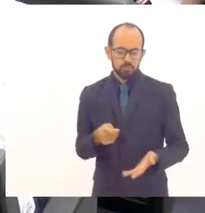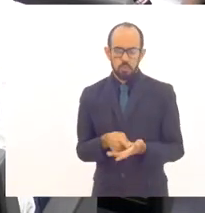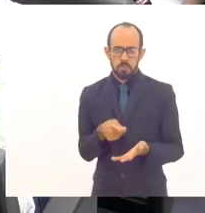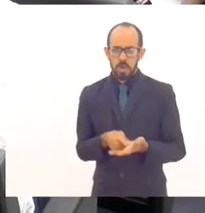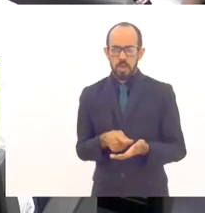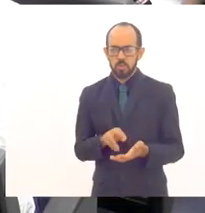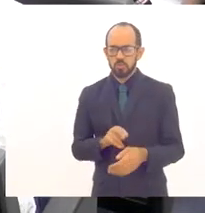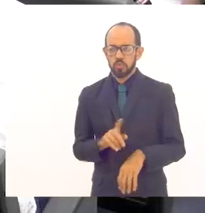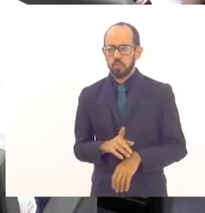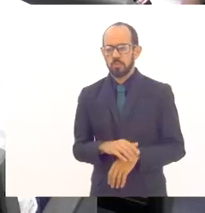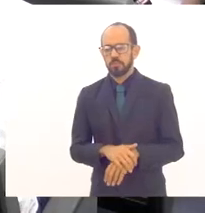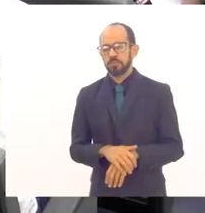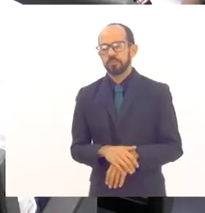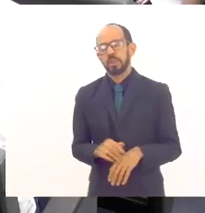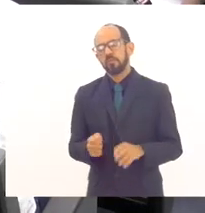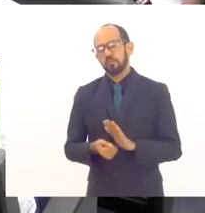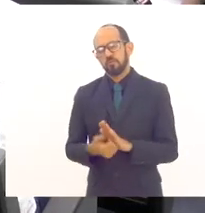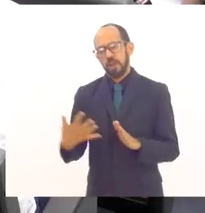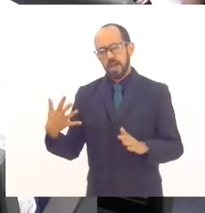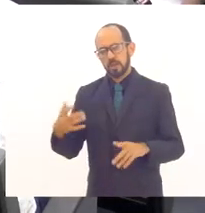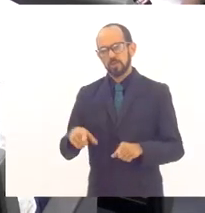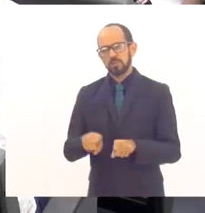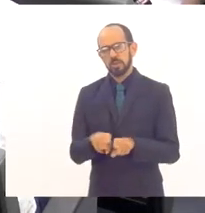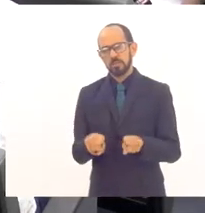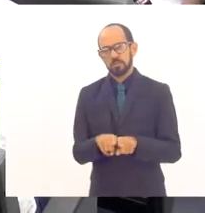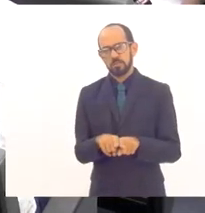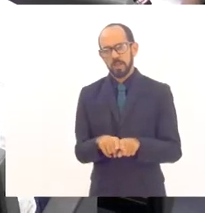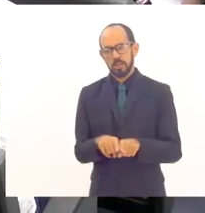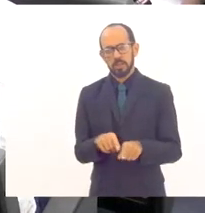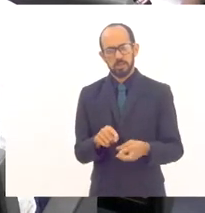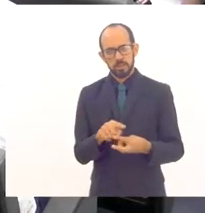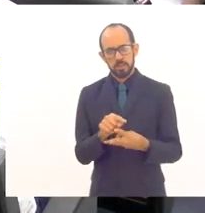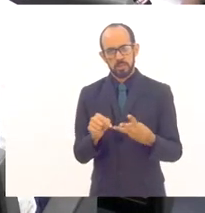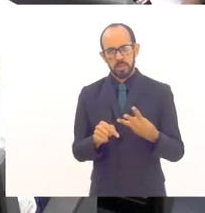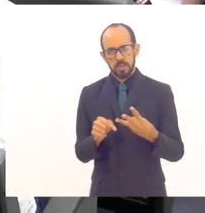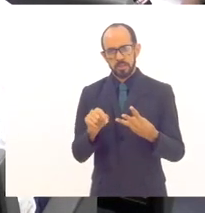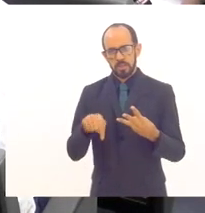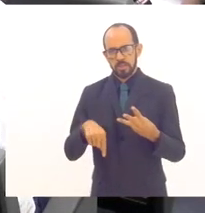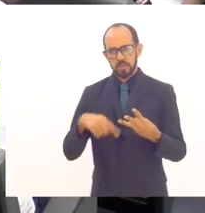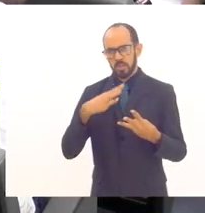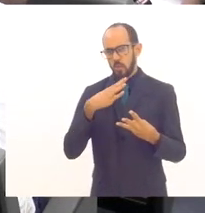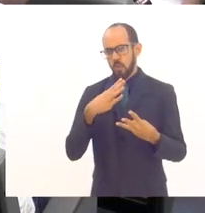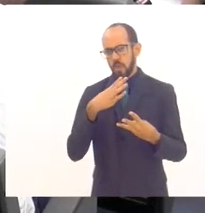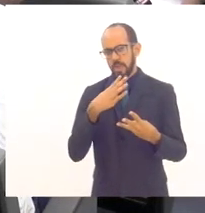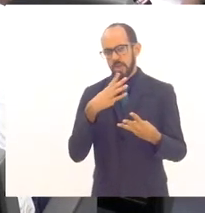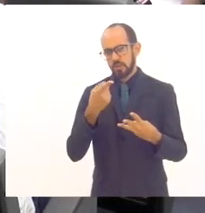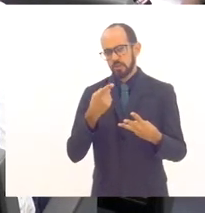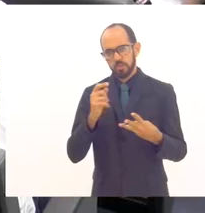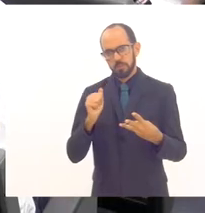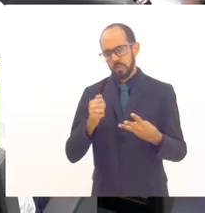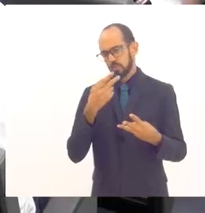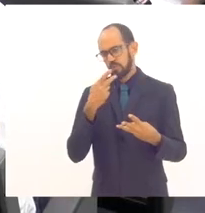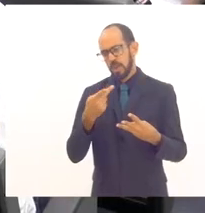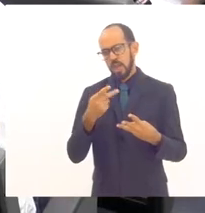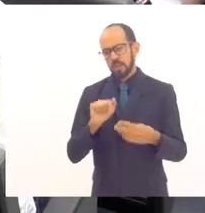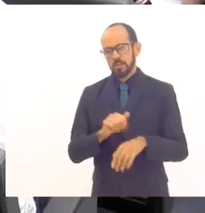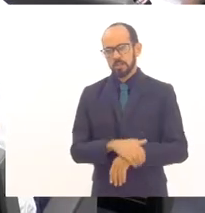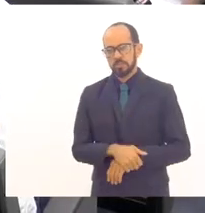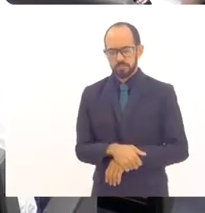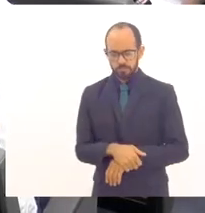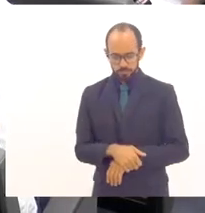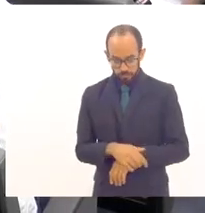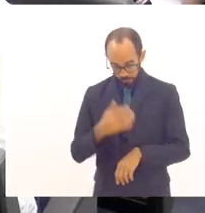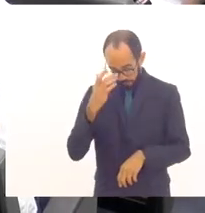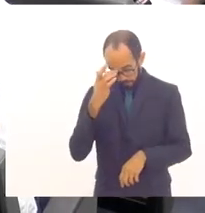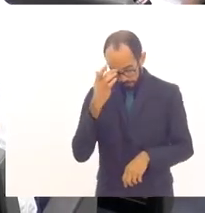Como tem vários aí, inclusive três aqui hoje, eu conheço, que posso citar, né, e a falar